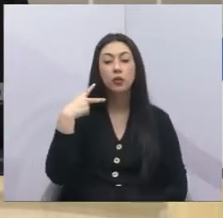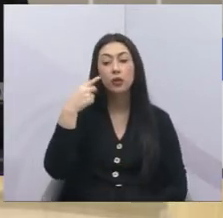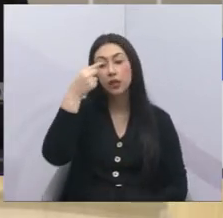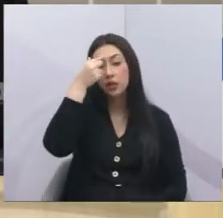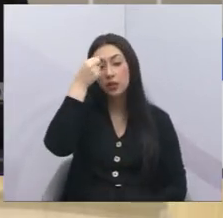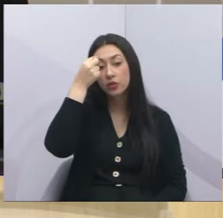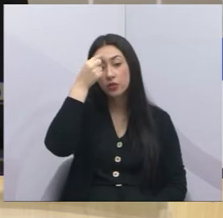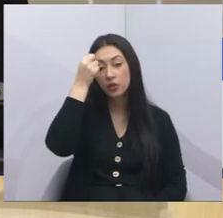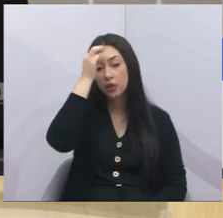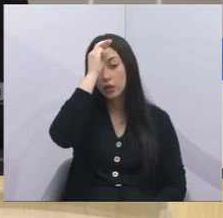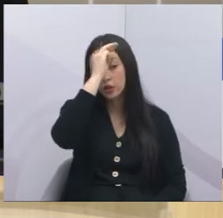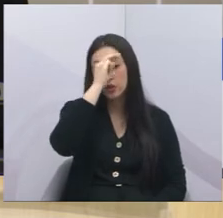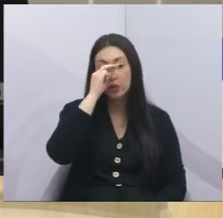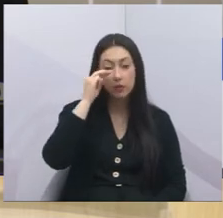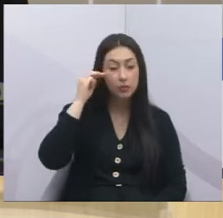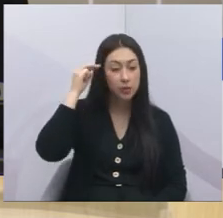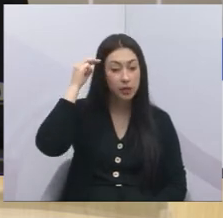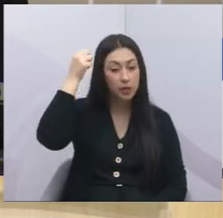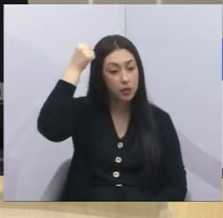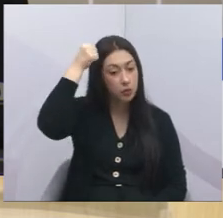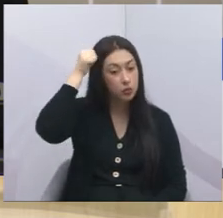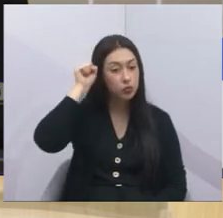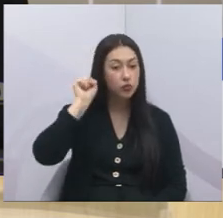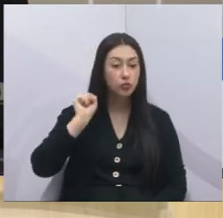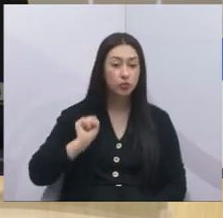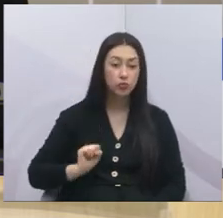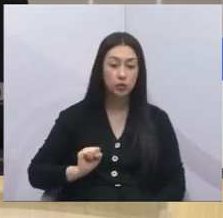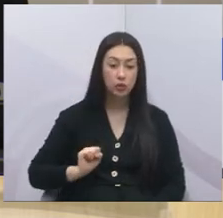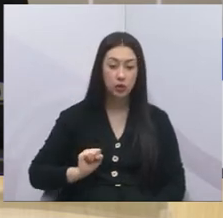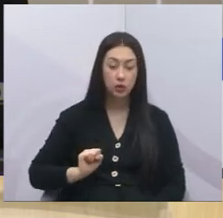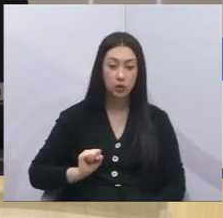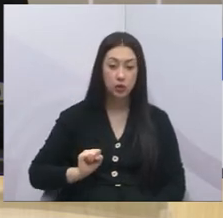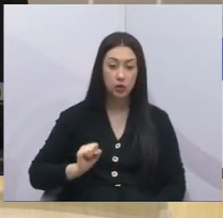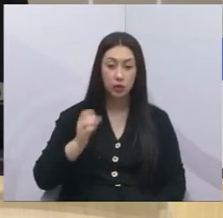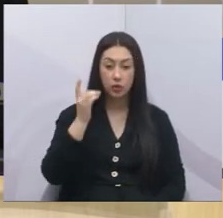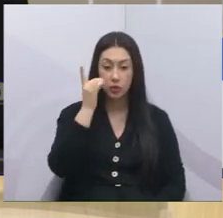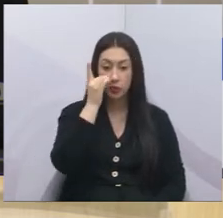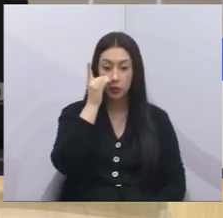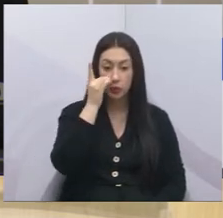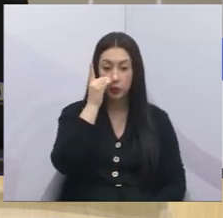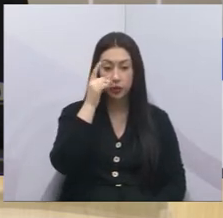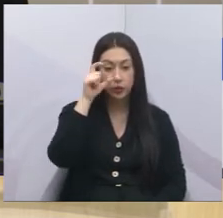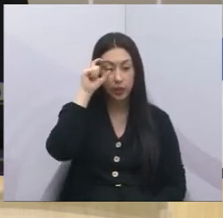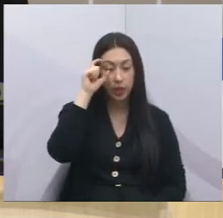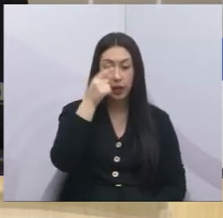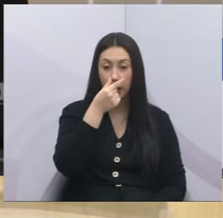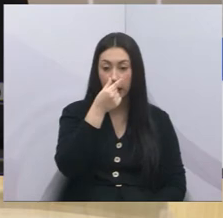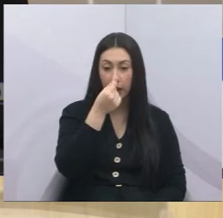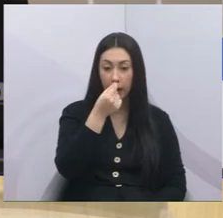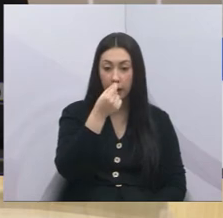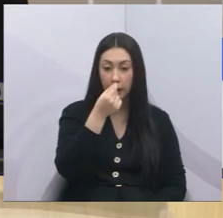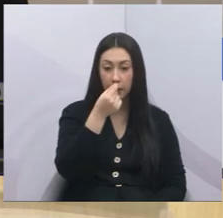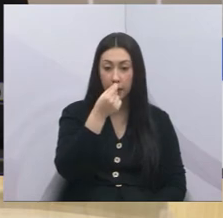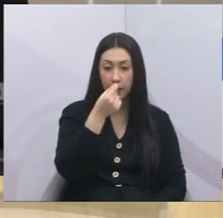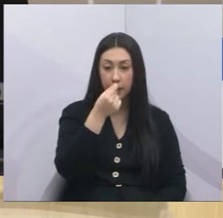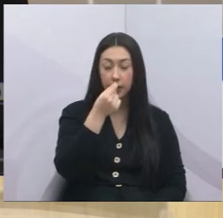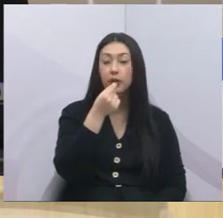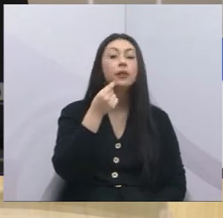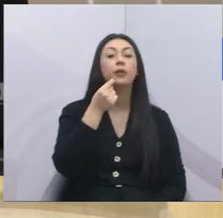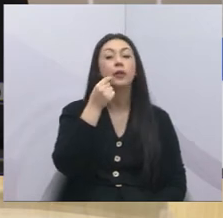Amélia, Sônia Patas, da Amizade, Dude, Abner de Madureira, Paulinho dos